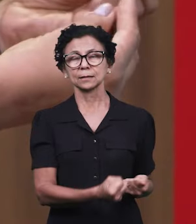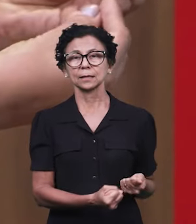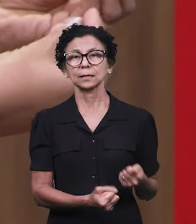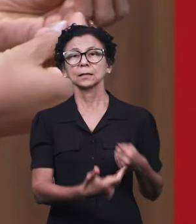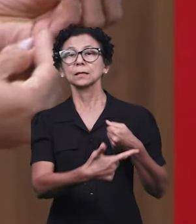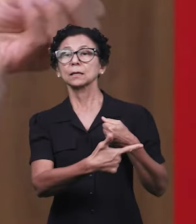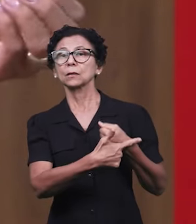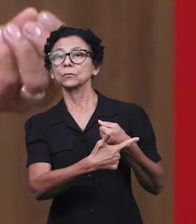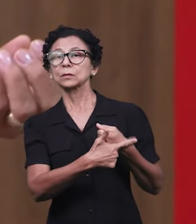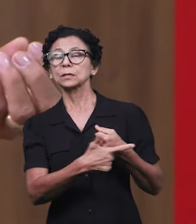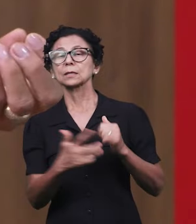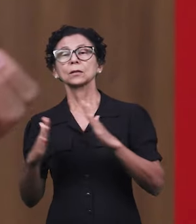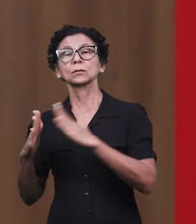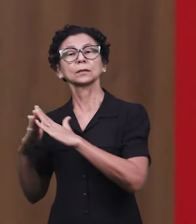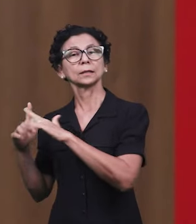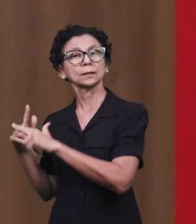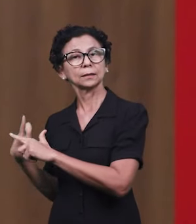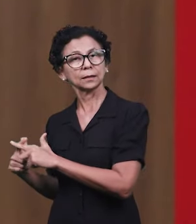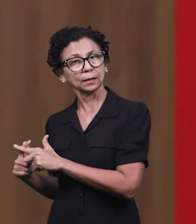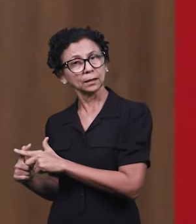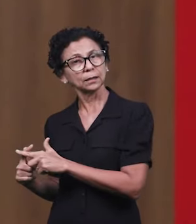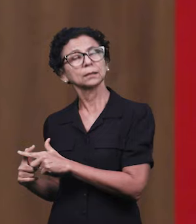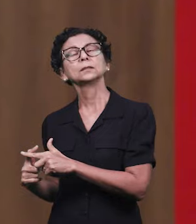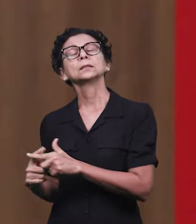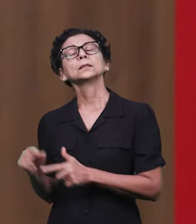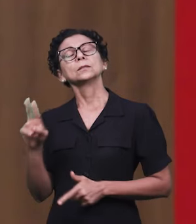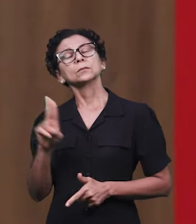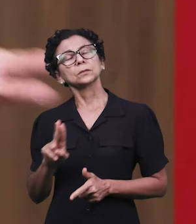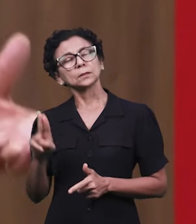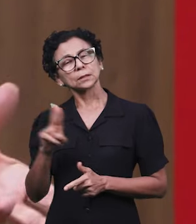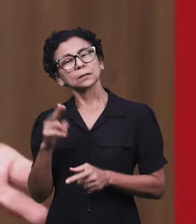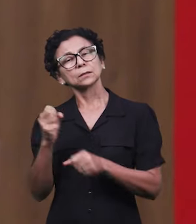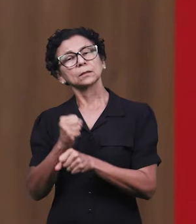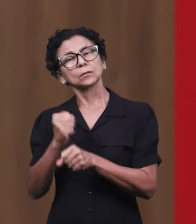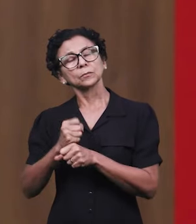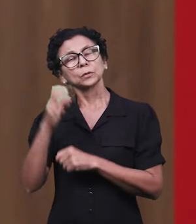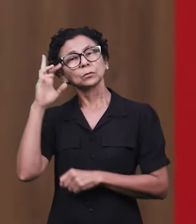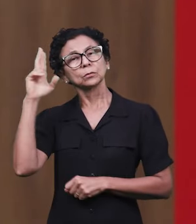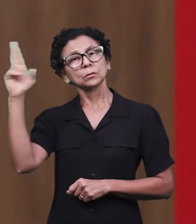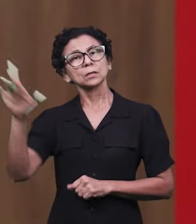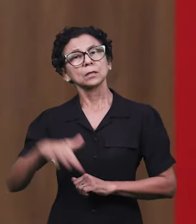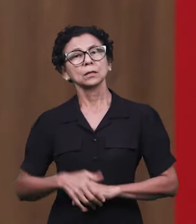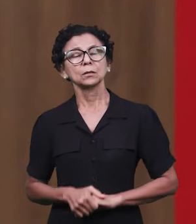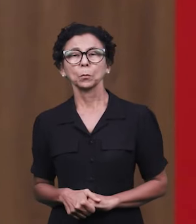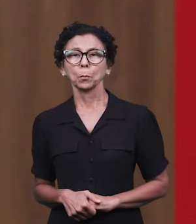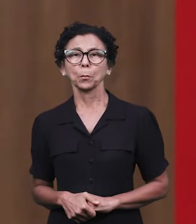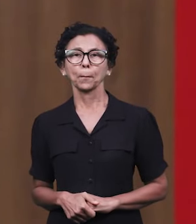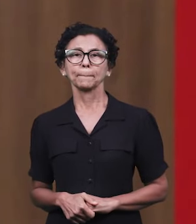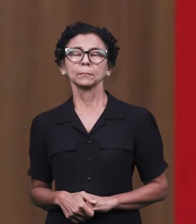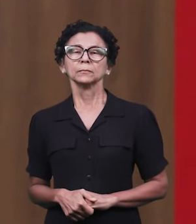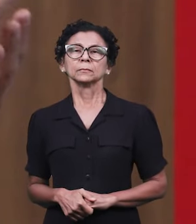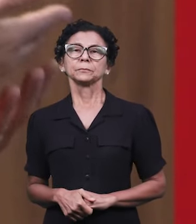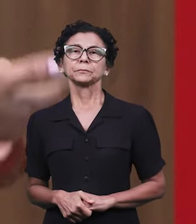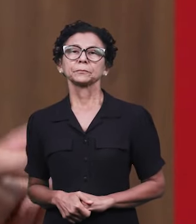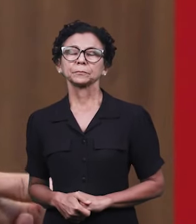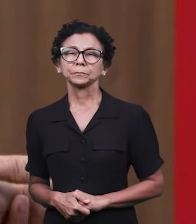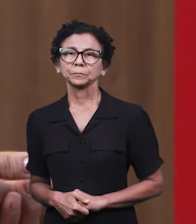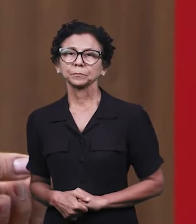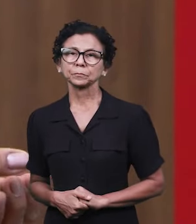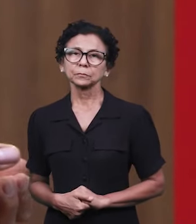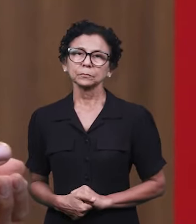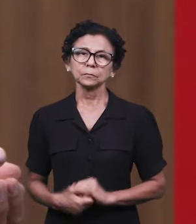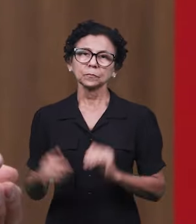instrumentalidade sendo trabalhada, necessária. Nós podemos tranquilamente ter um jovem da acessibilidade no grupo de louvor,